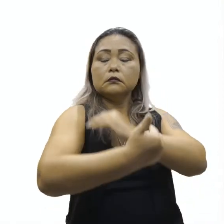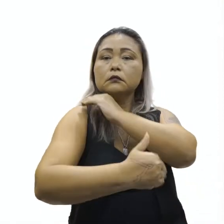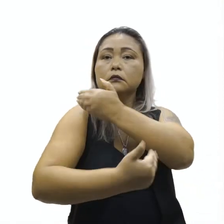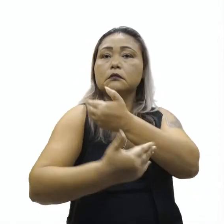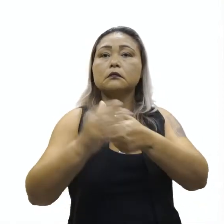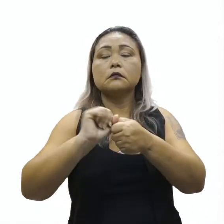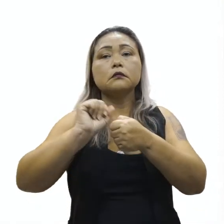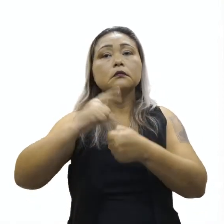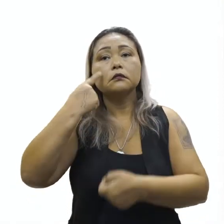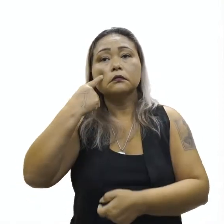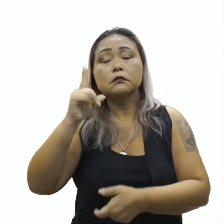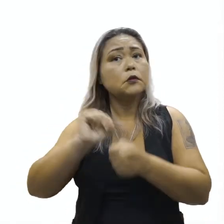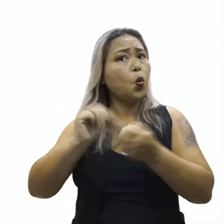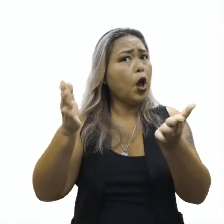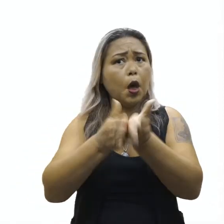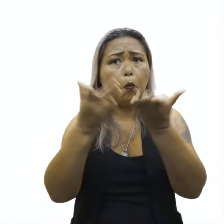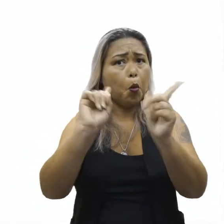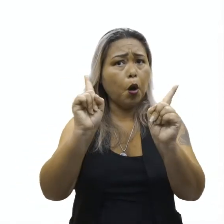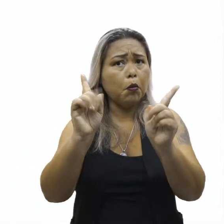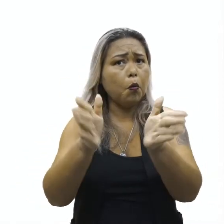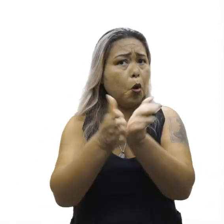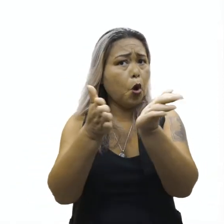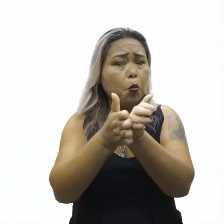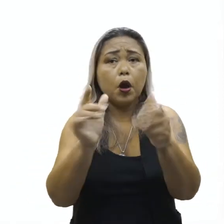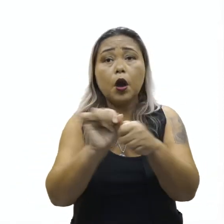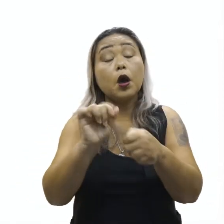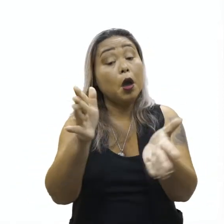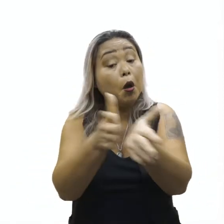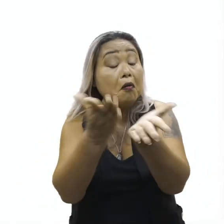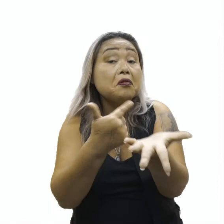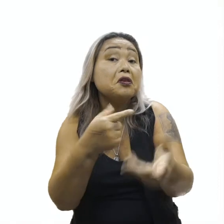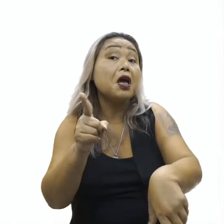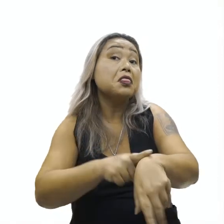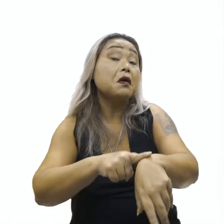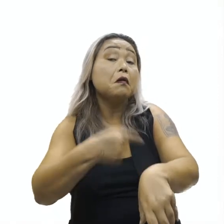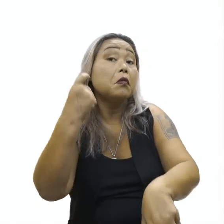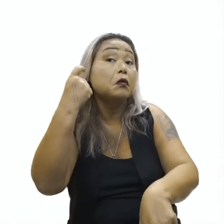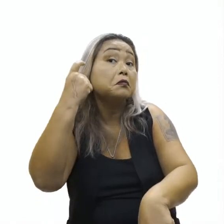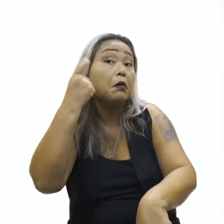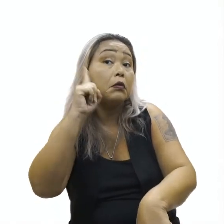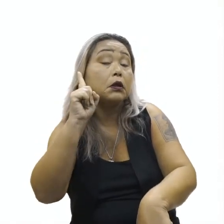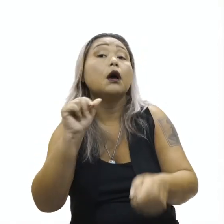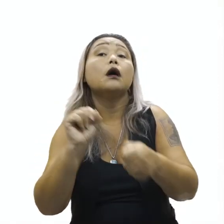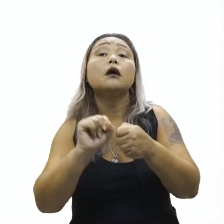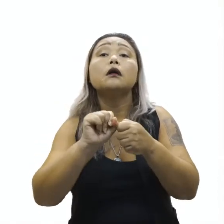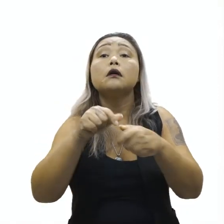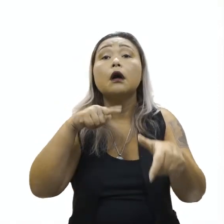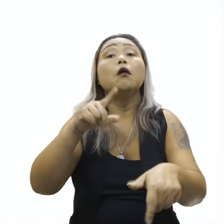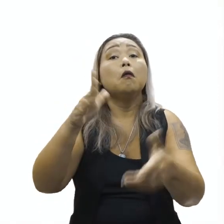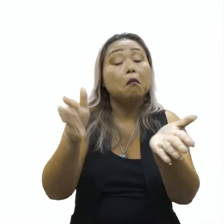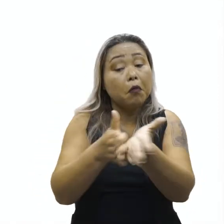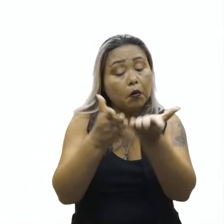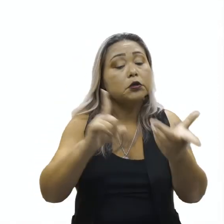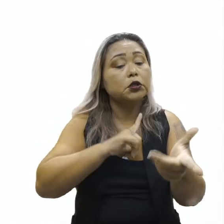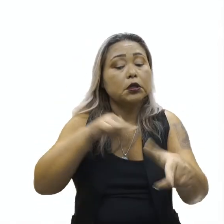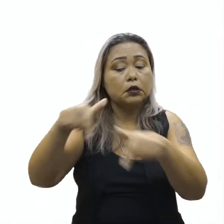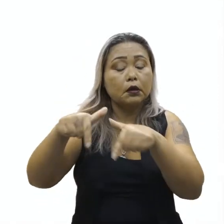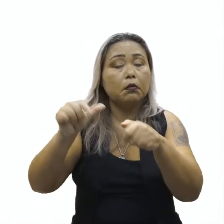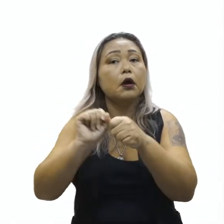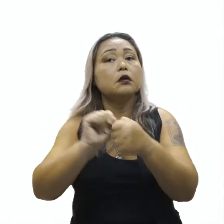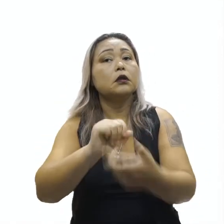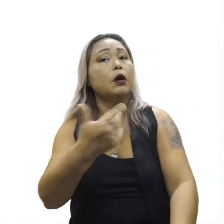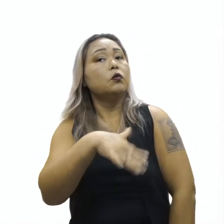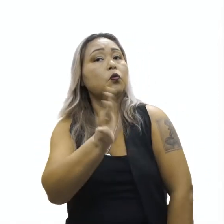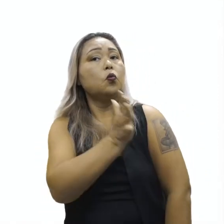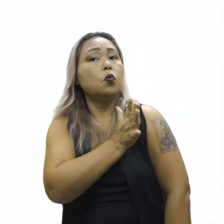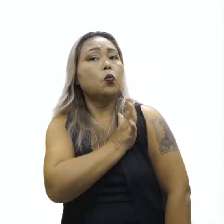em sociedade, não era pobre não, porque pobre não tinha tempo para pensar. Pobre tinha que trabalhar. Quem pensava? Eram os ricos, os nobres,